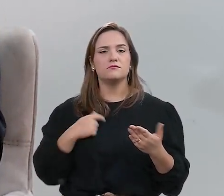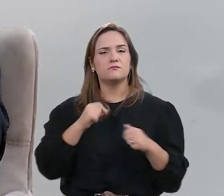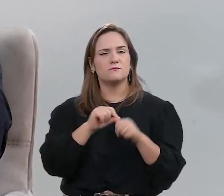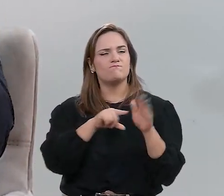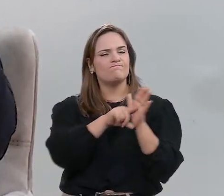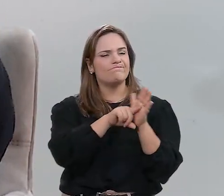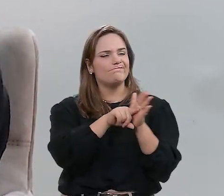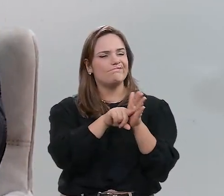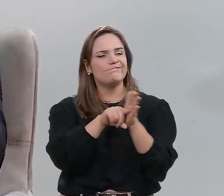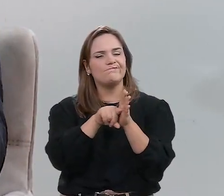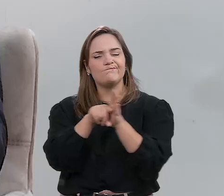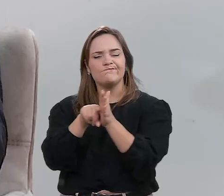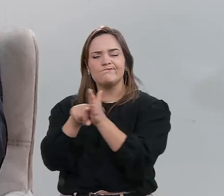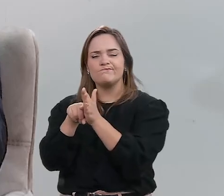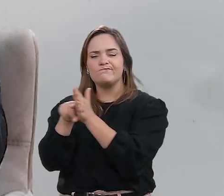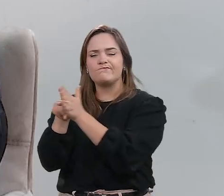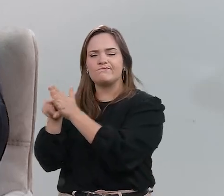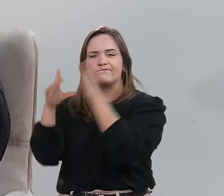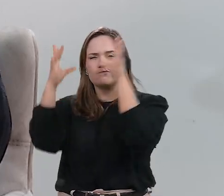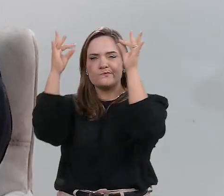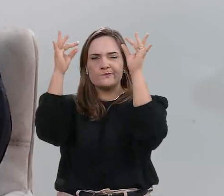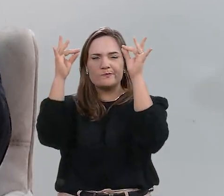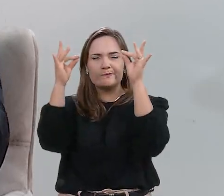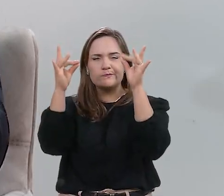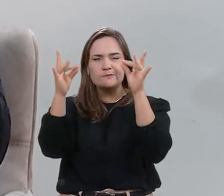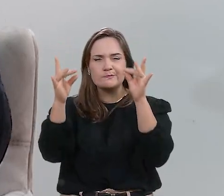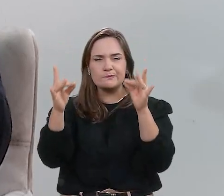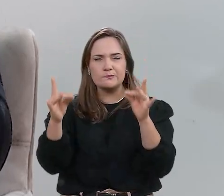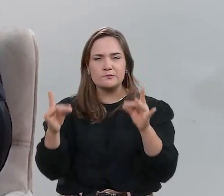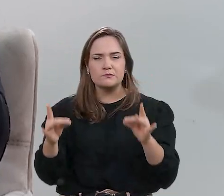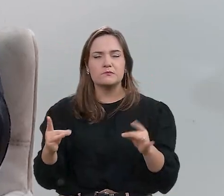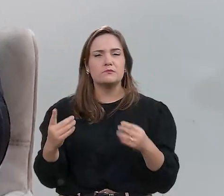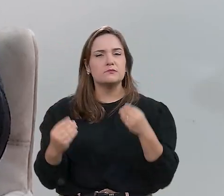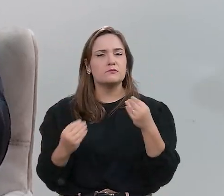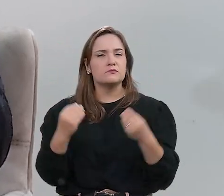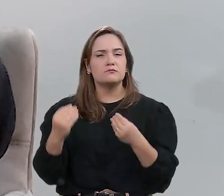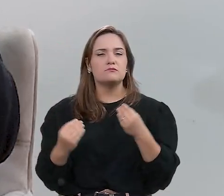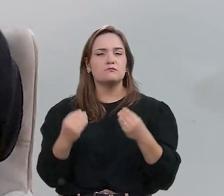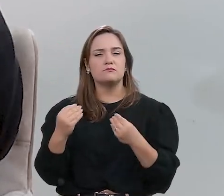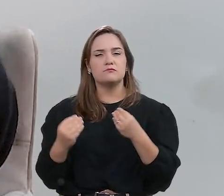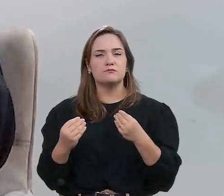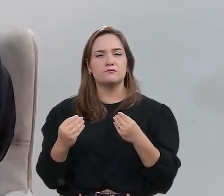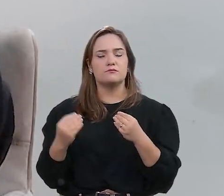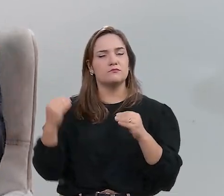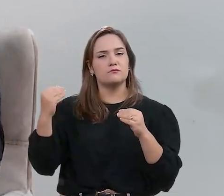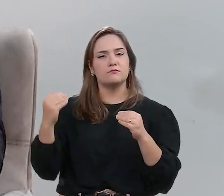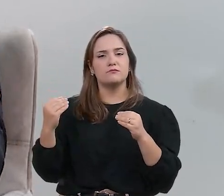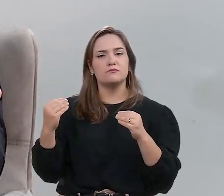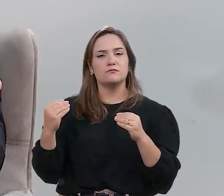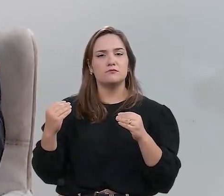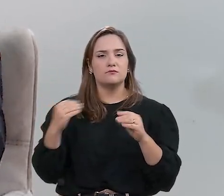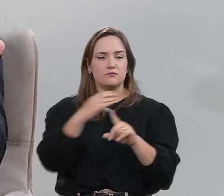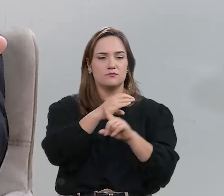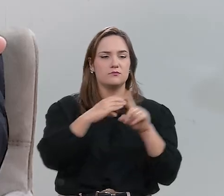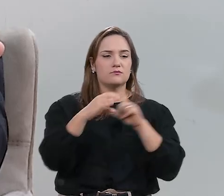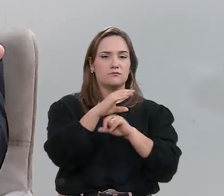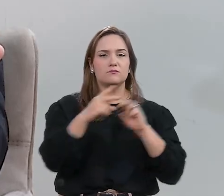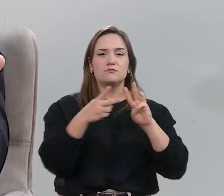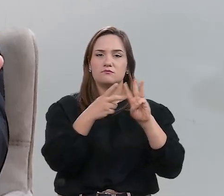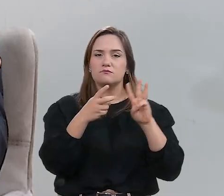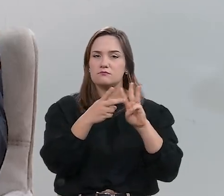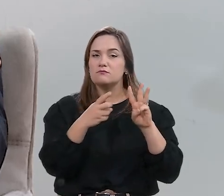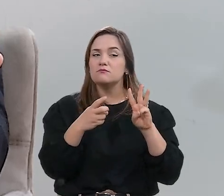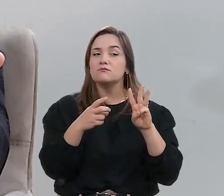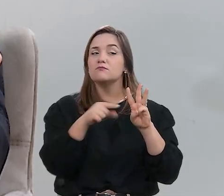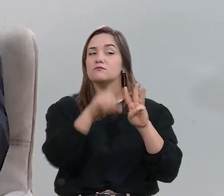nós fizemos bem completo da situação da violação dos direitos humanos nas comunidades indígenas do Mato Grosso do Sul,